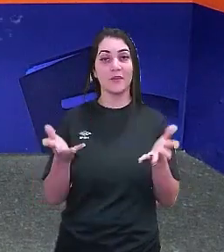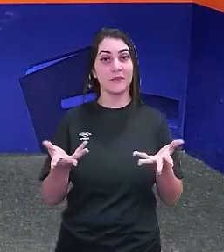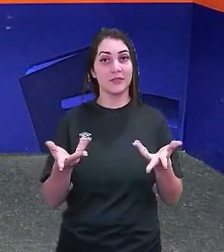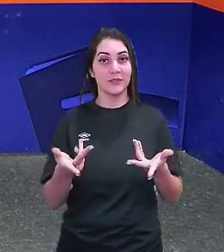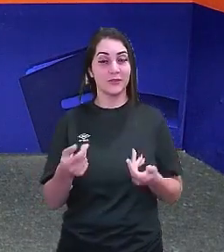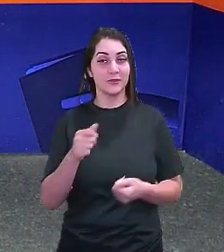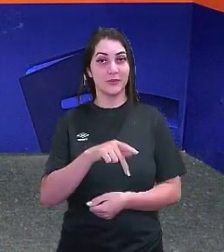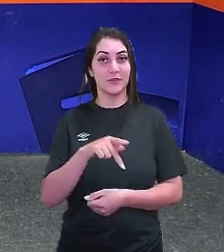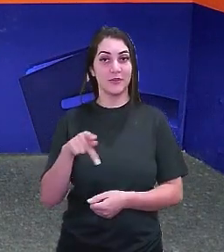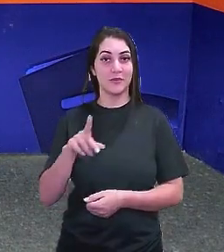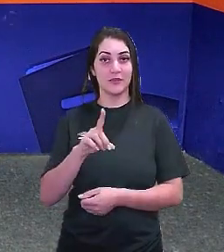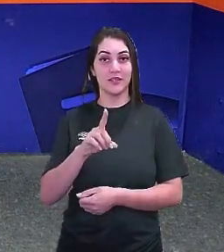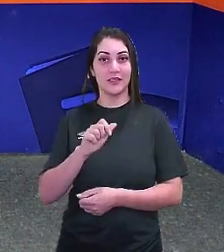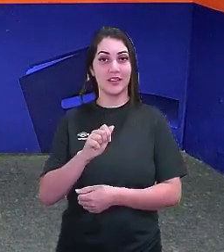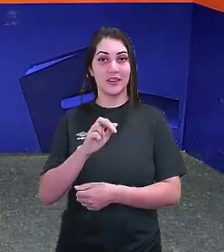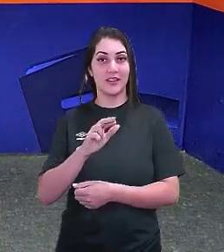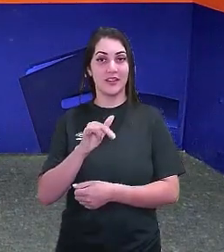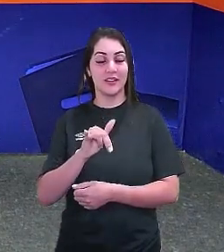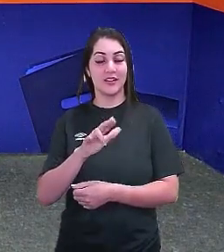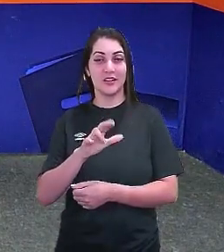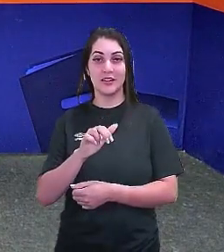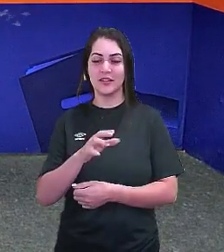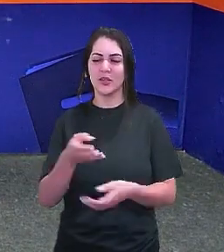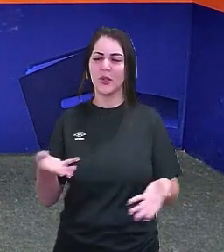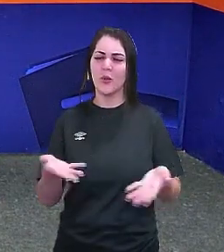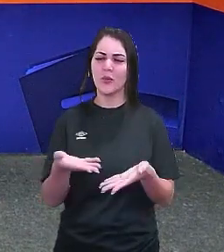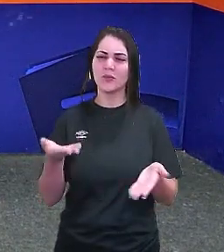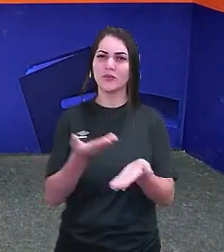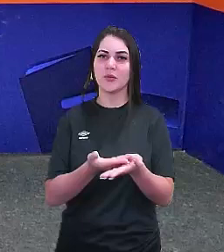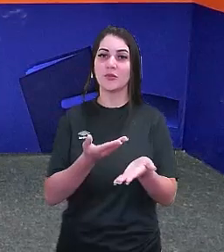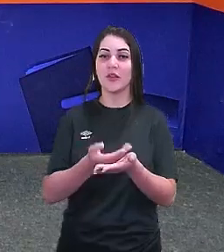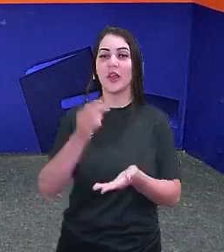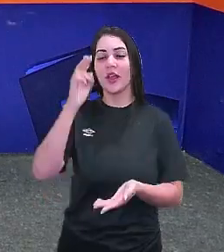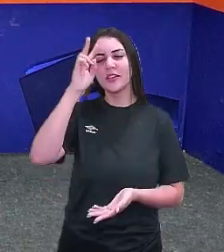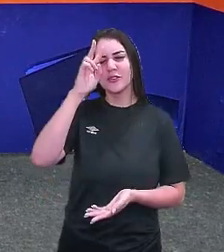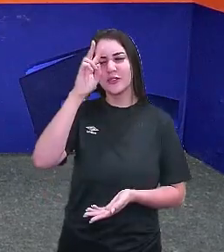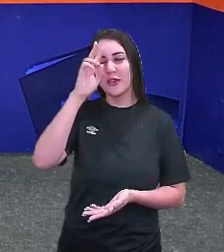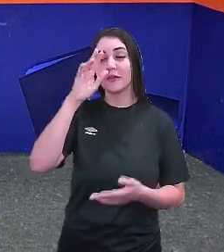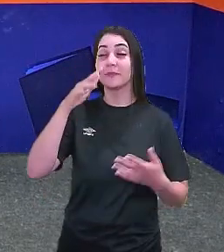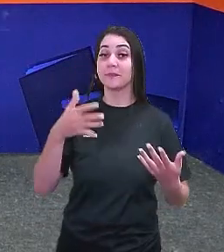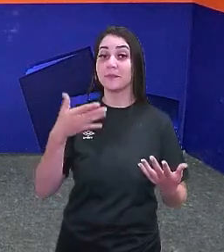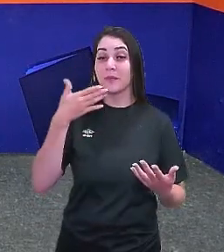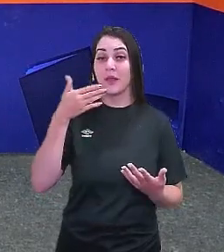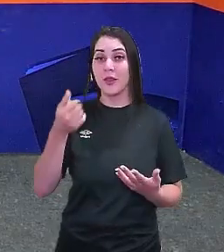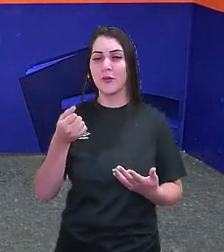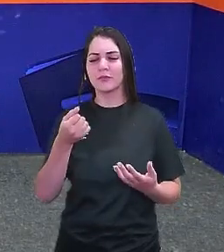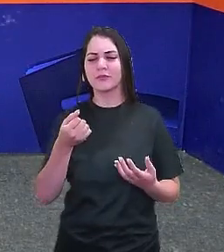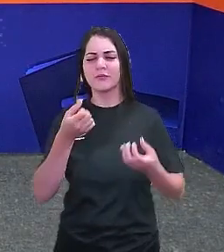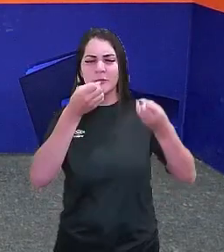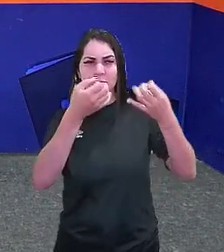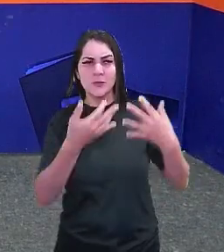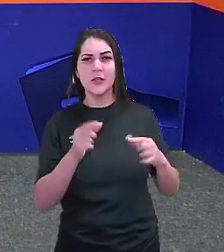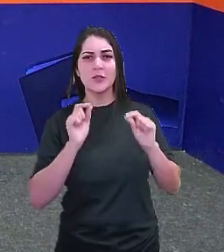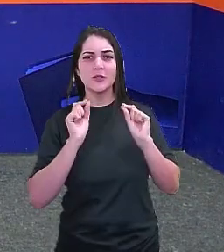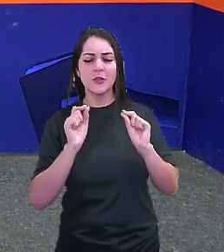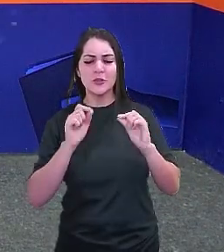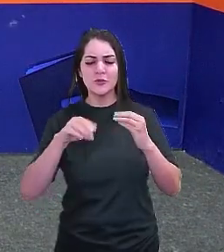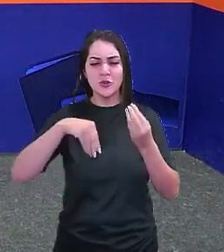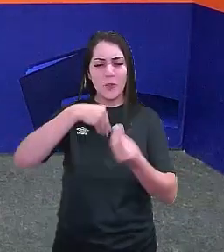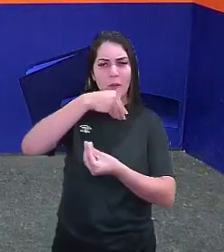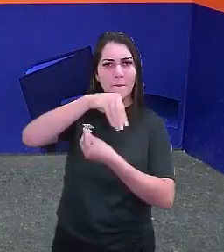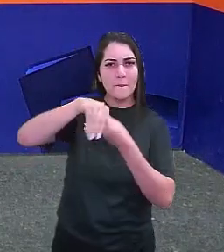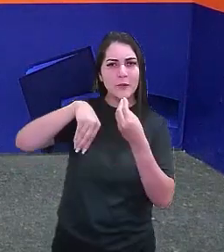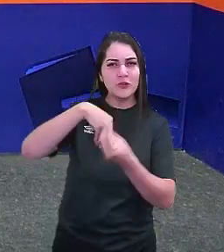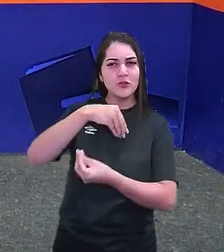todos, sou a professora Darilane e hoje vamos estudar História. Ou melhor, vamos falar sobre a miscigenação no nosso país. Calma,